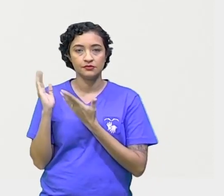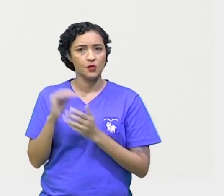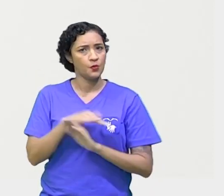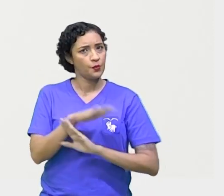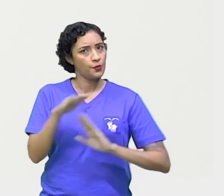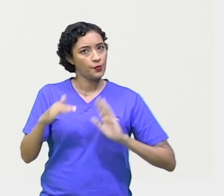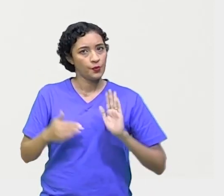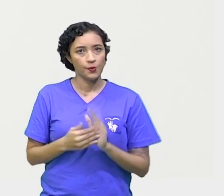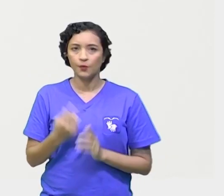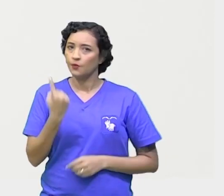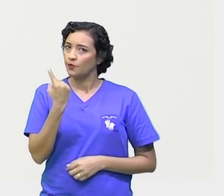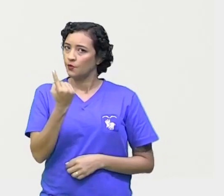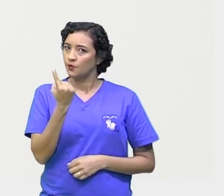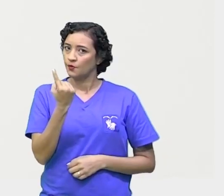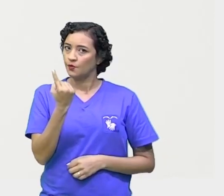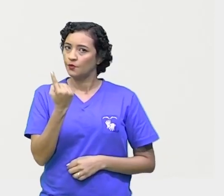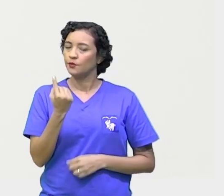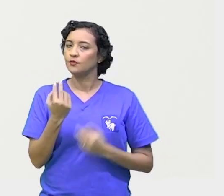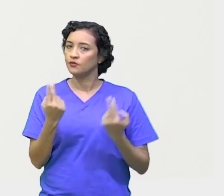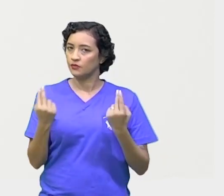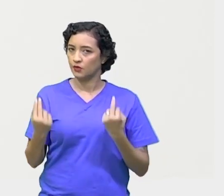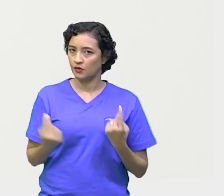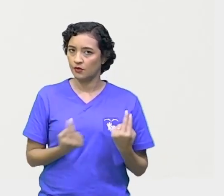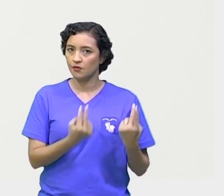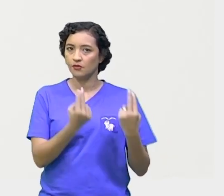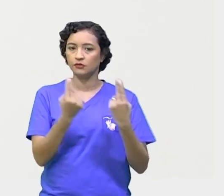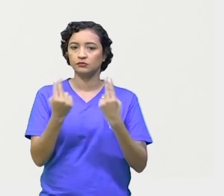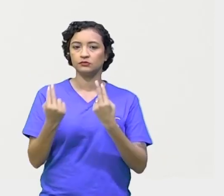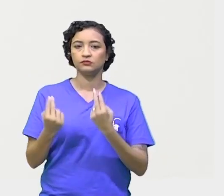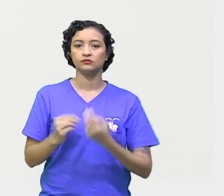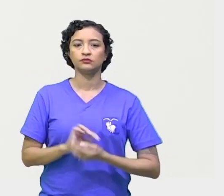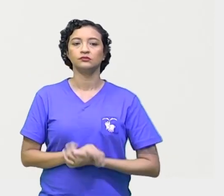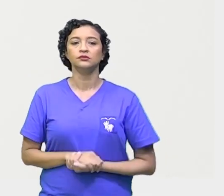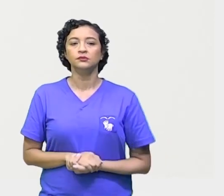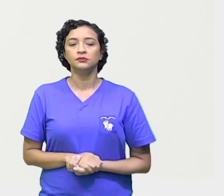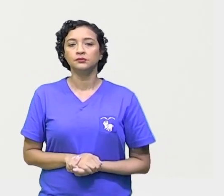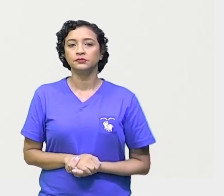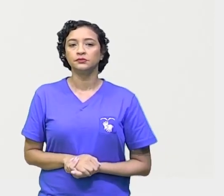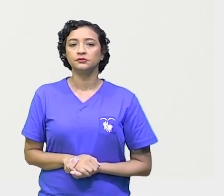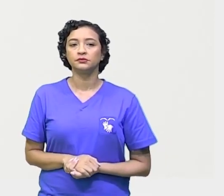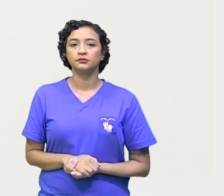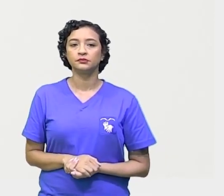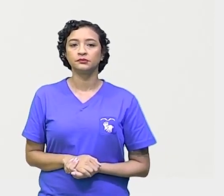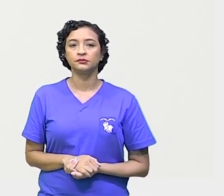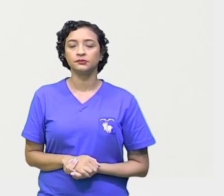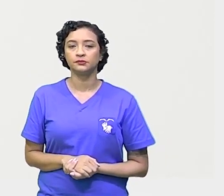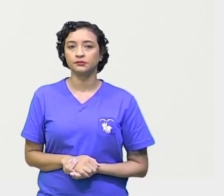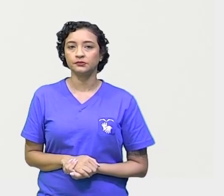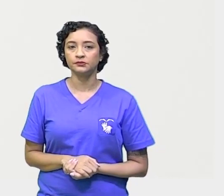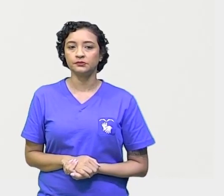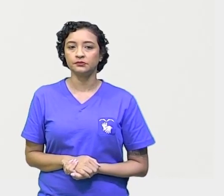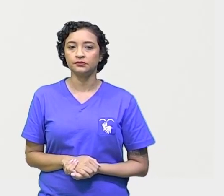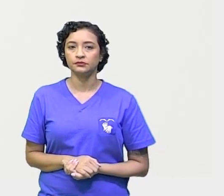tudo um correto é muito bem